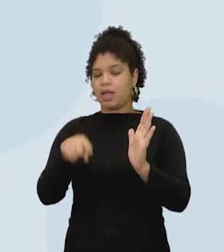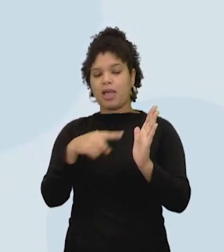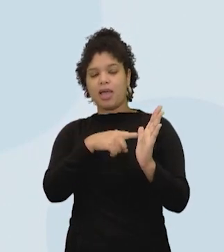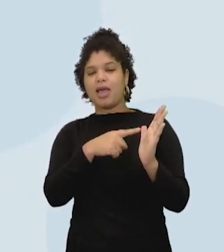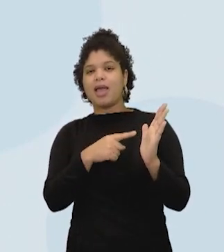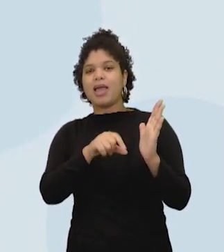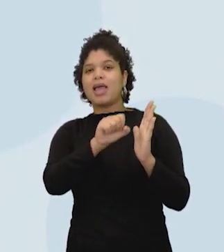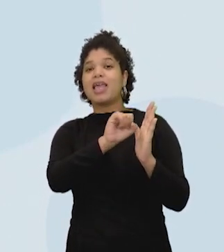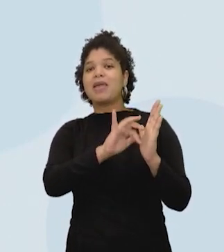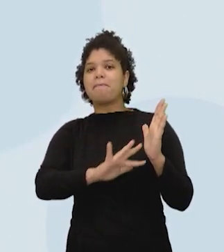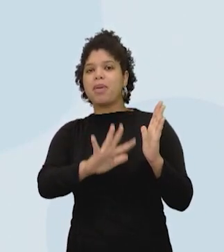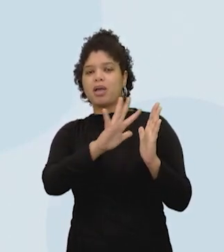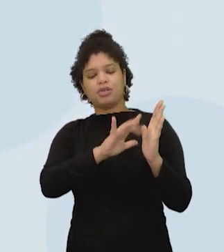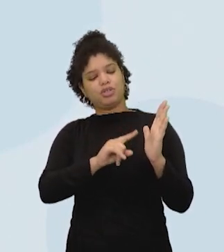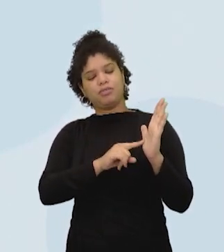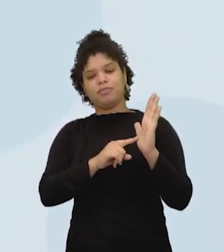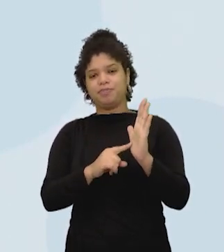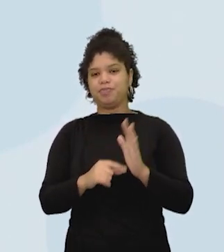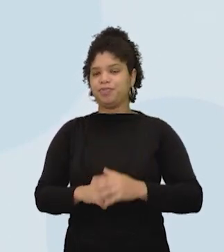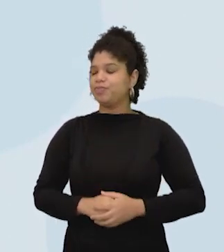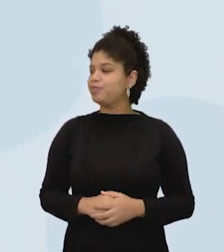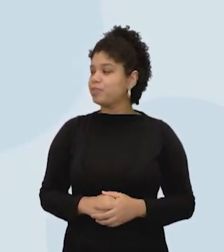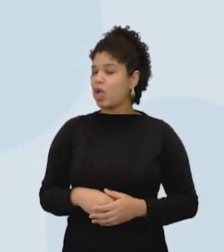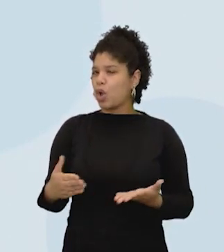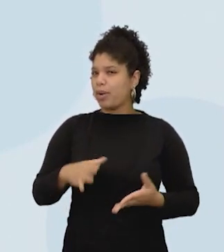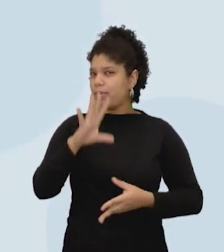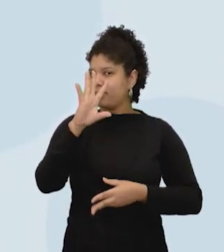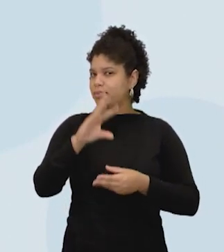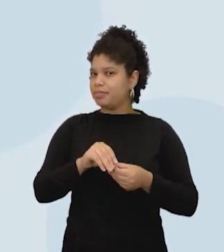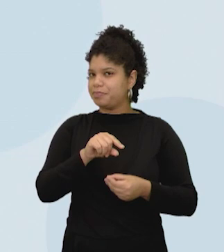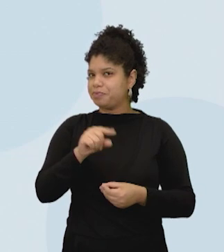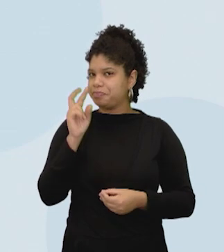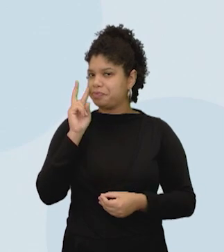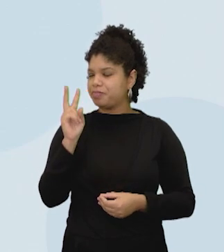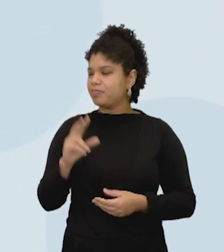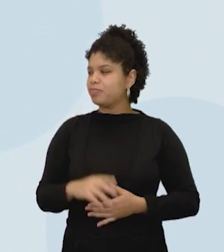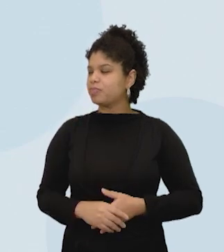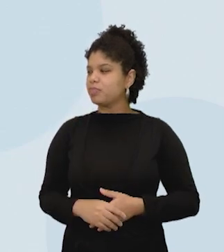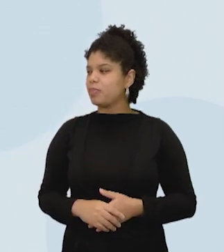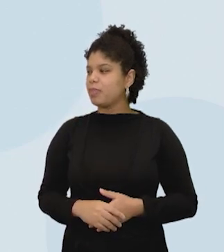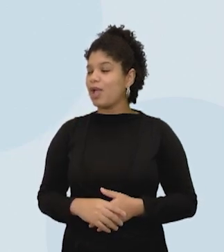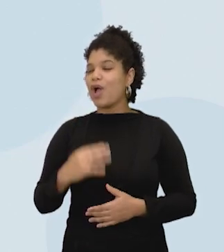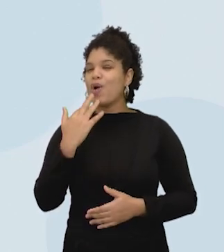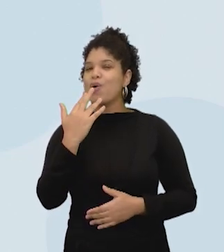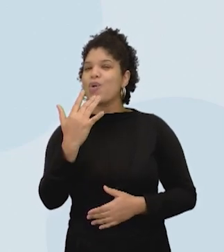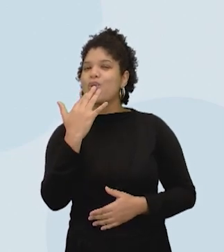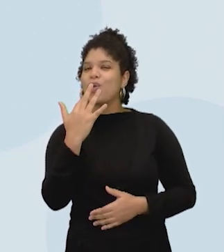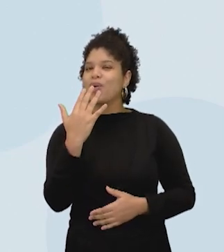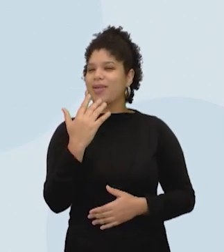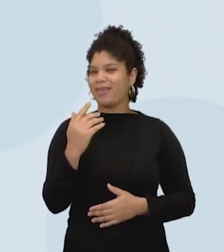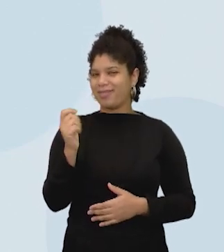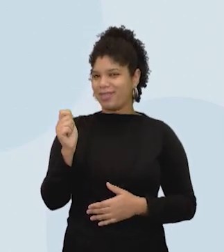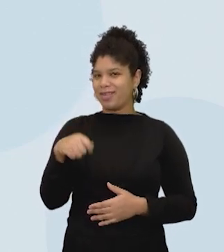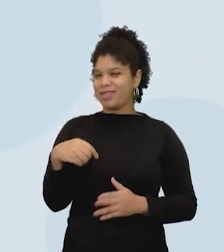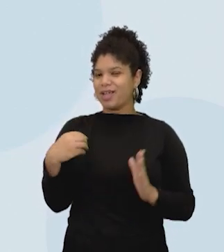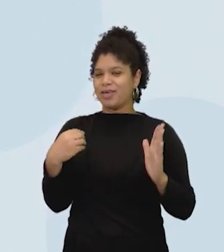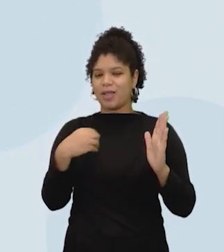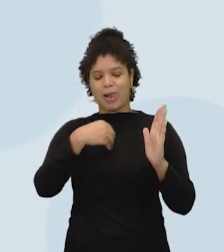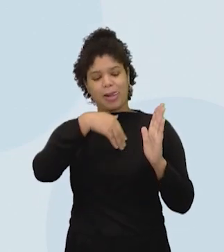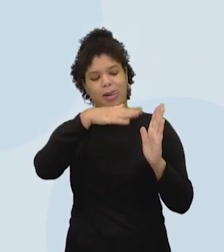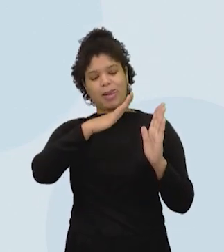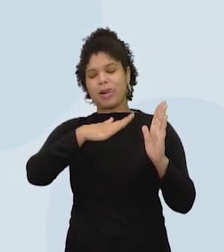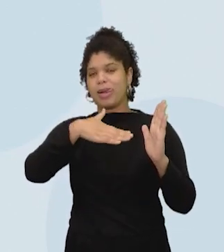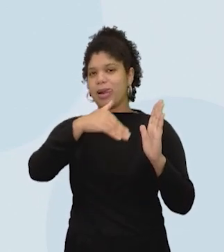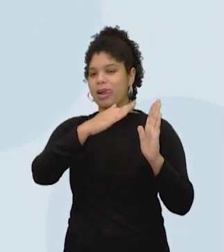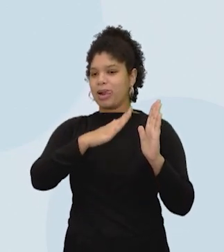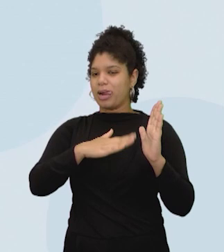Então, pintura é a técnica de empregar pigmento a uma superfície para colori-la, dando-lhe tons e texturas. Mais especificamente, a arte